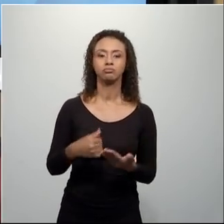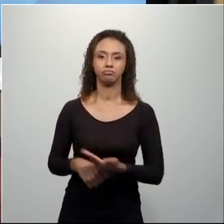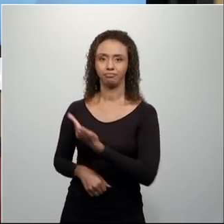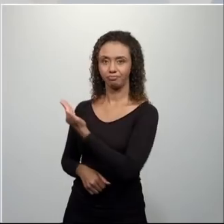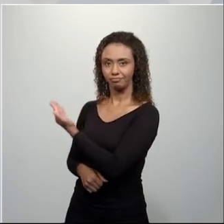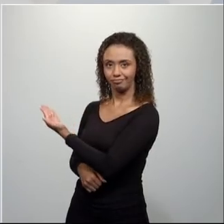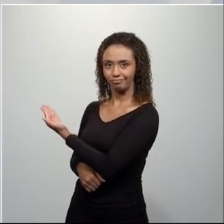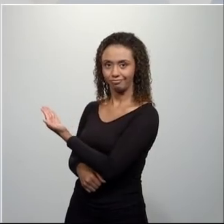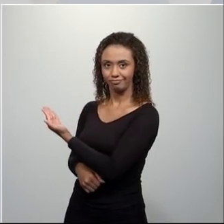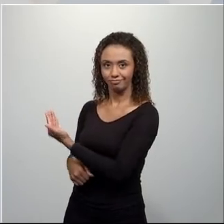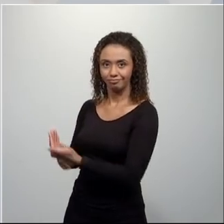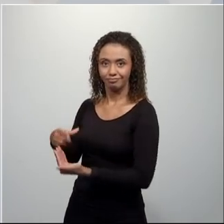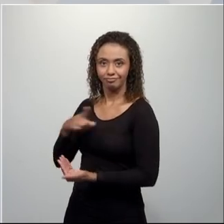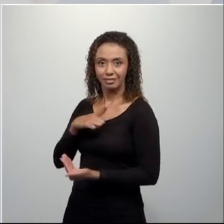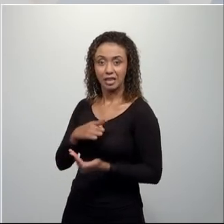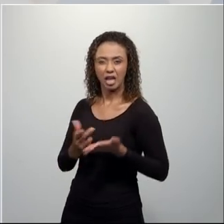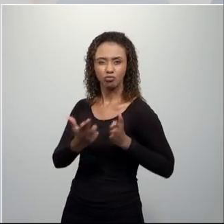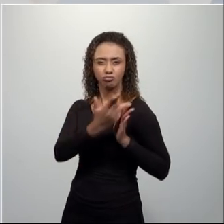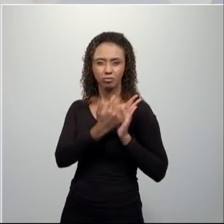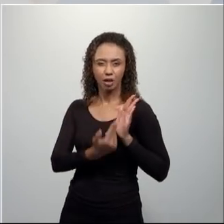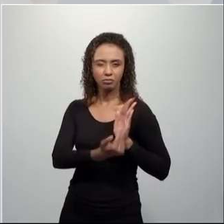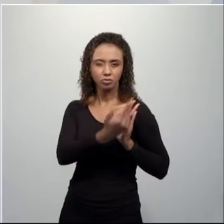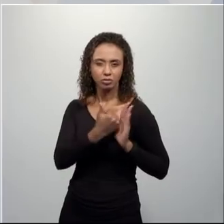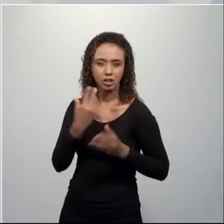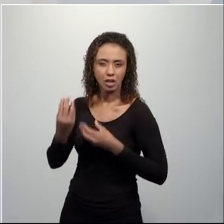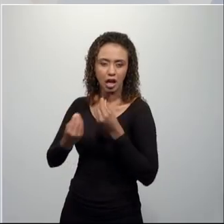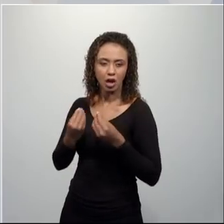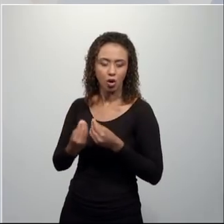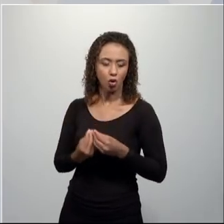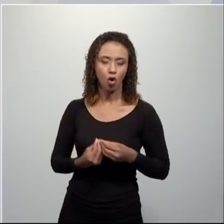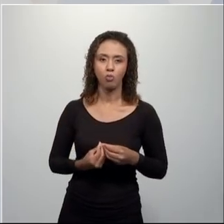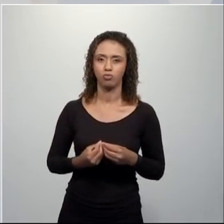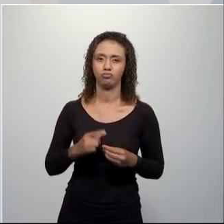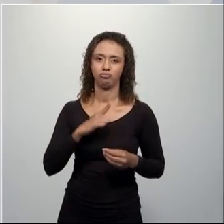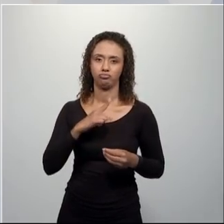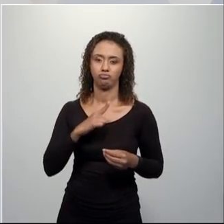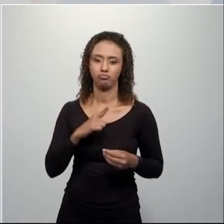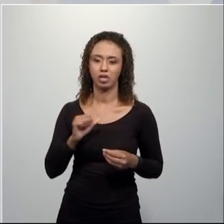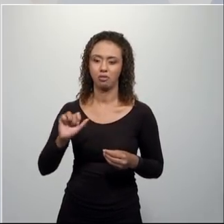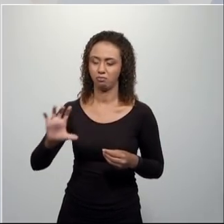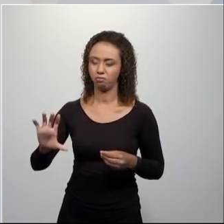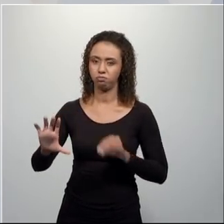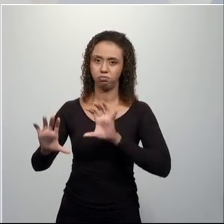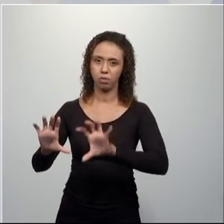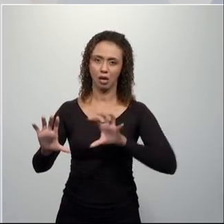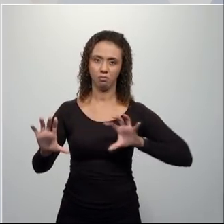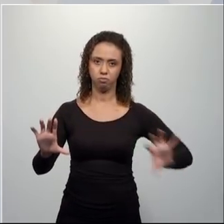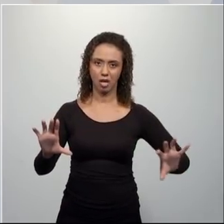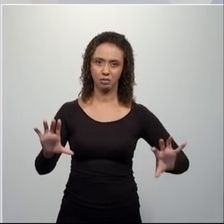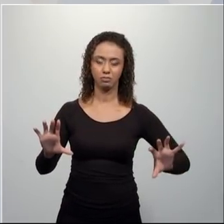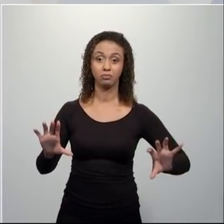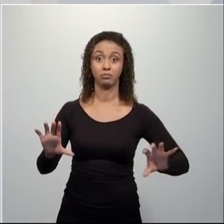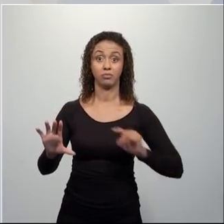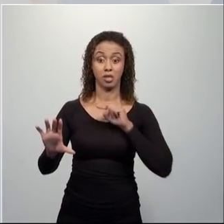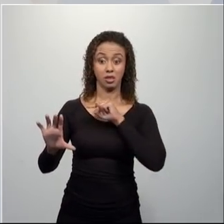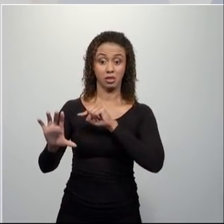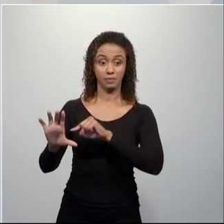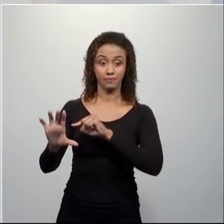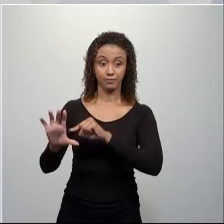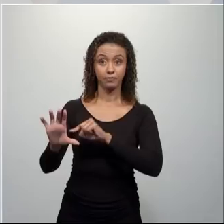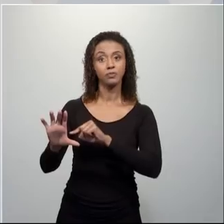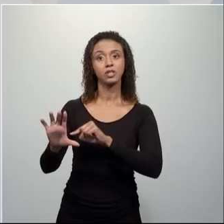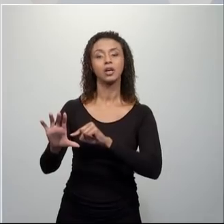das três aqui temos na esquerda uma puramente descentralizada aqui na direita a